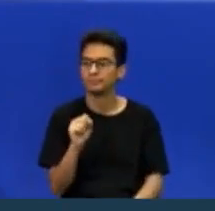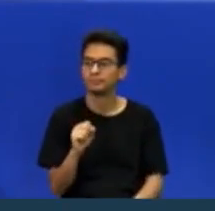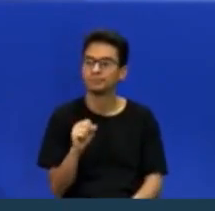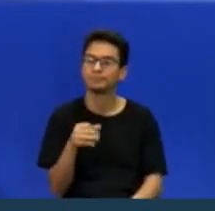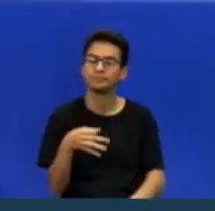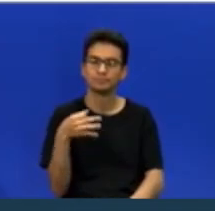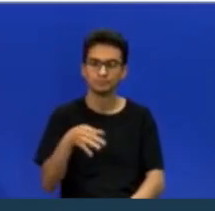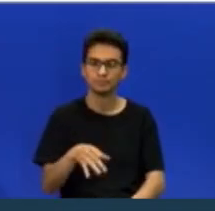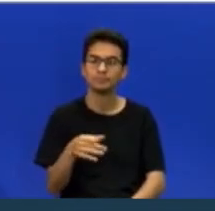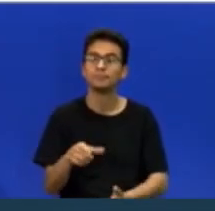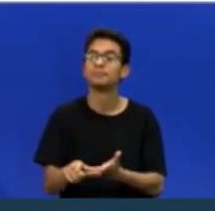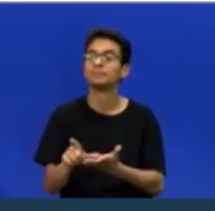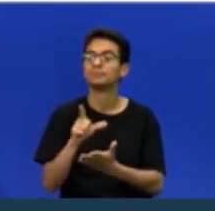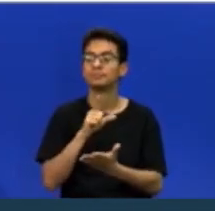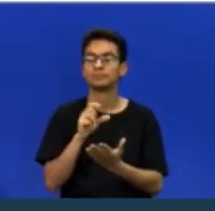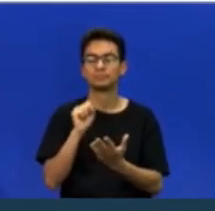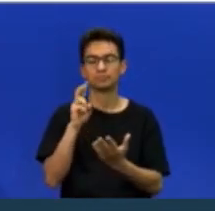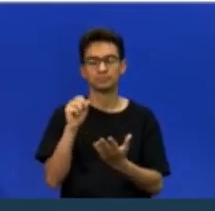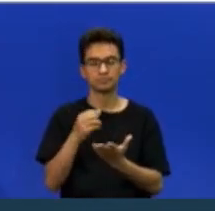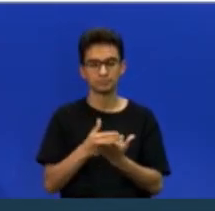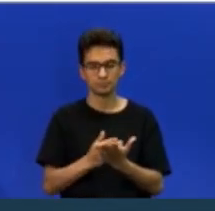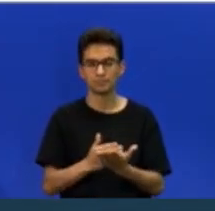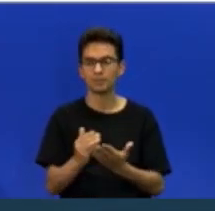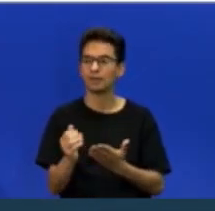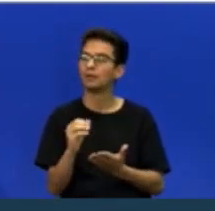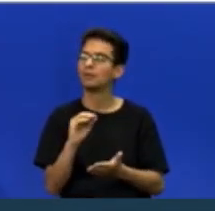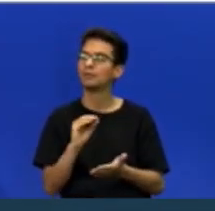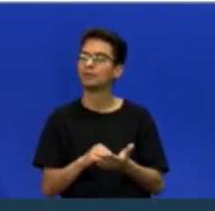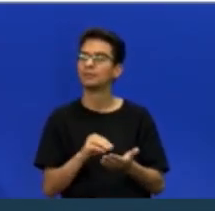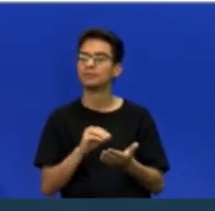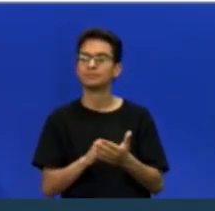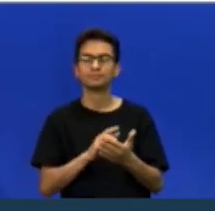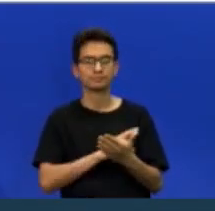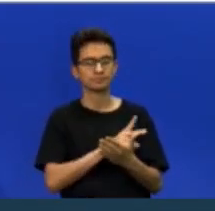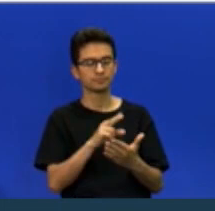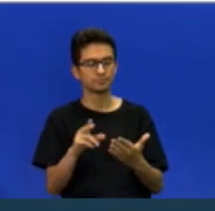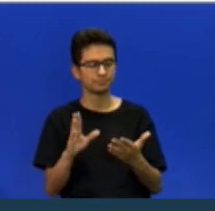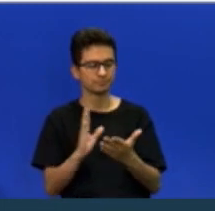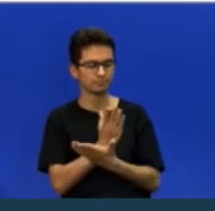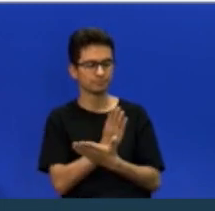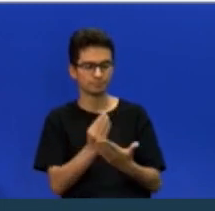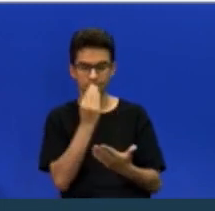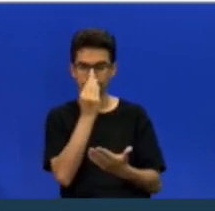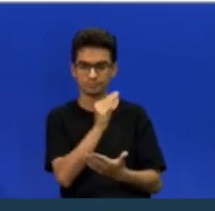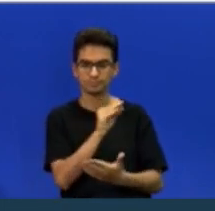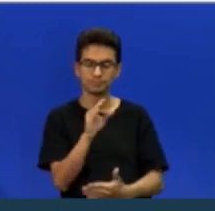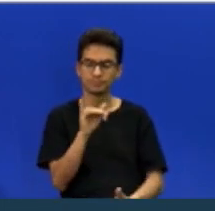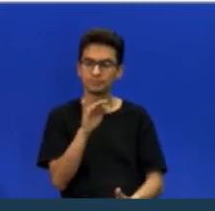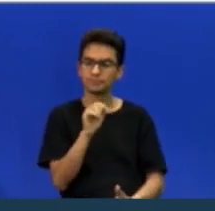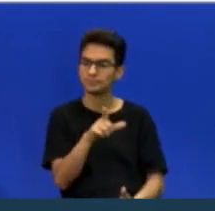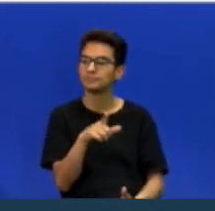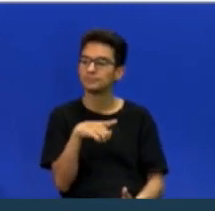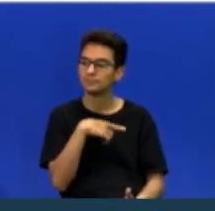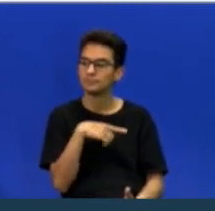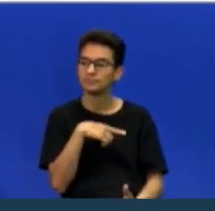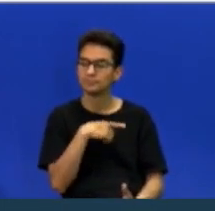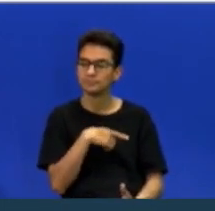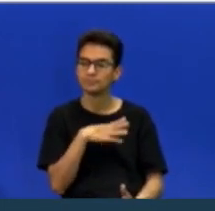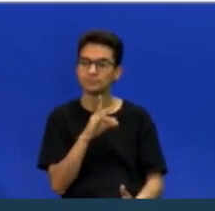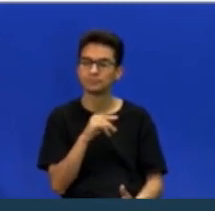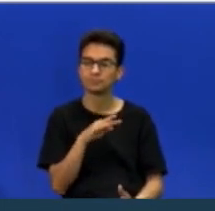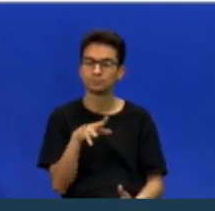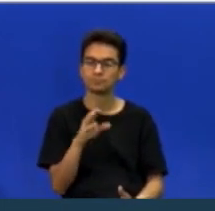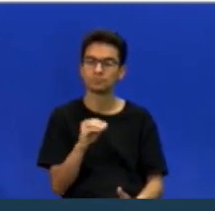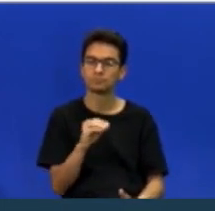Então, antes do início do SUS, havia uma assistência de característica excludente, mercantil, dicotômica